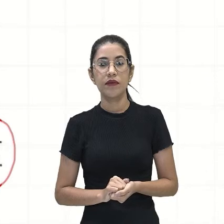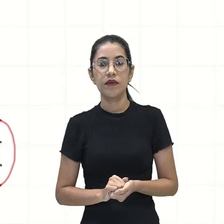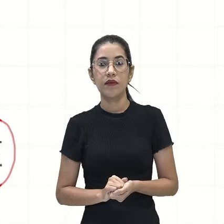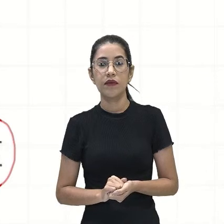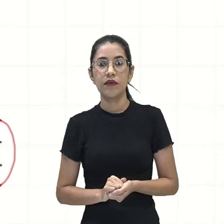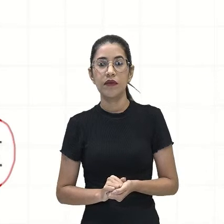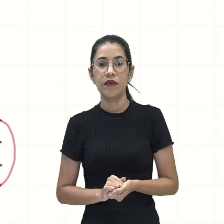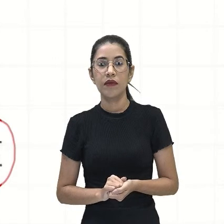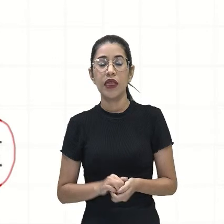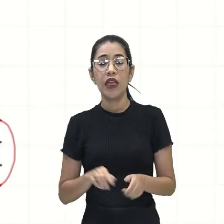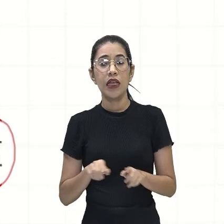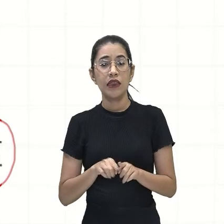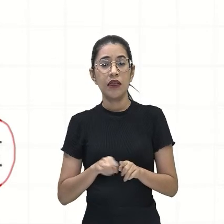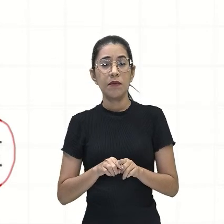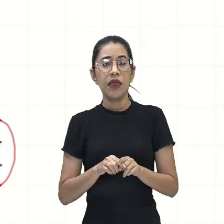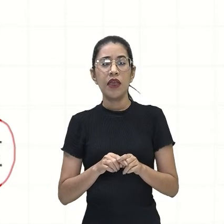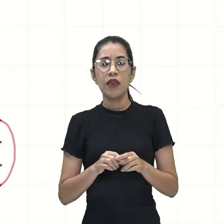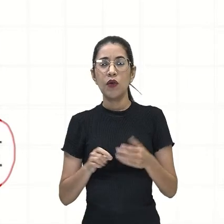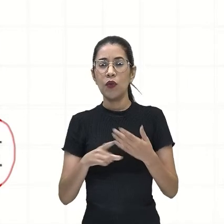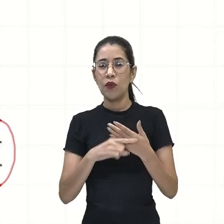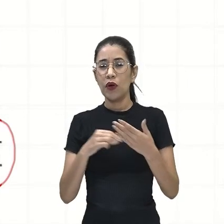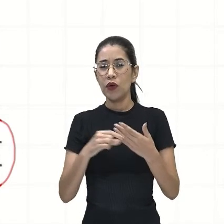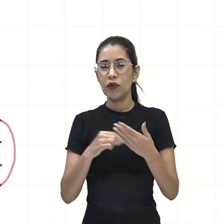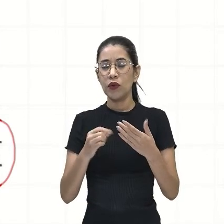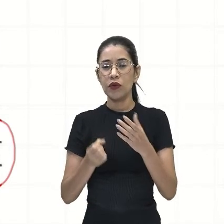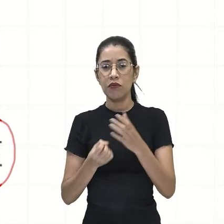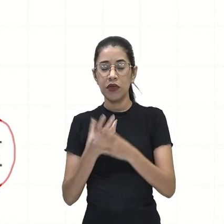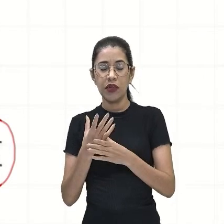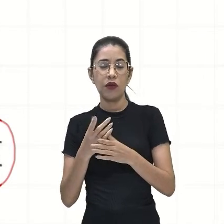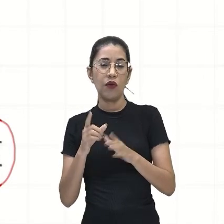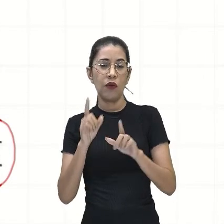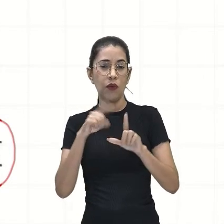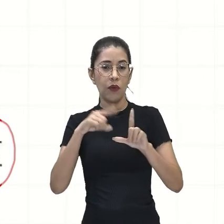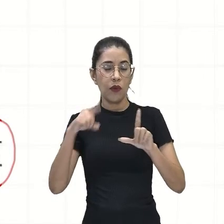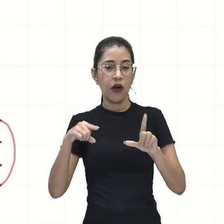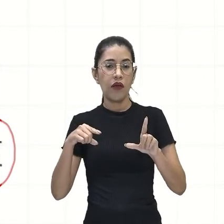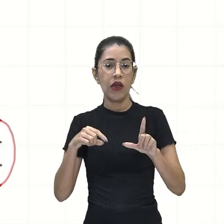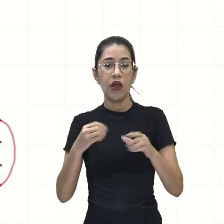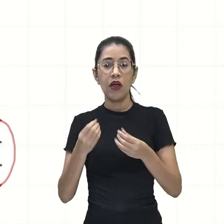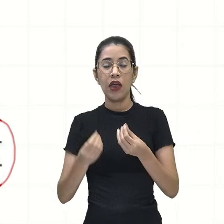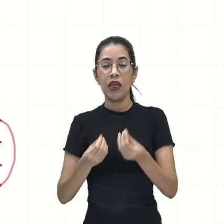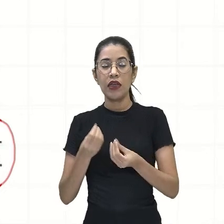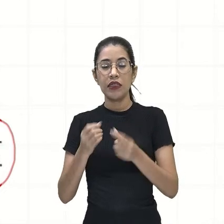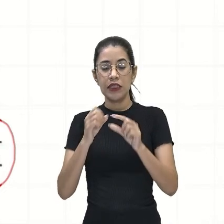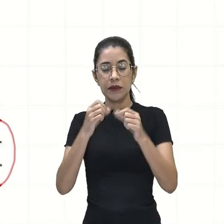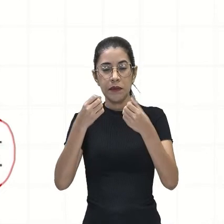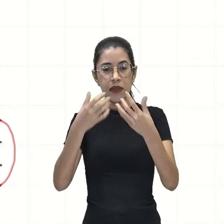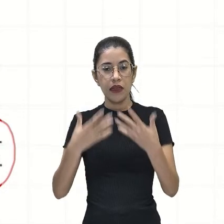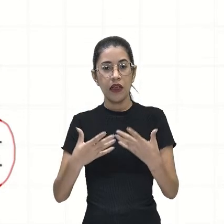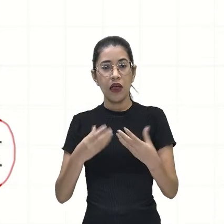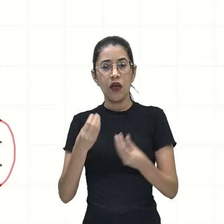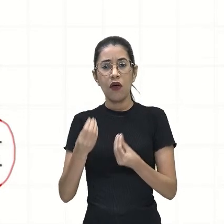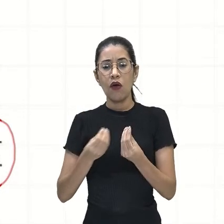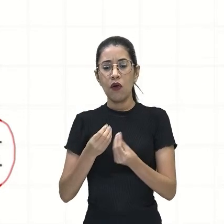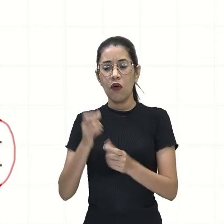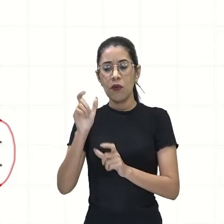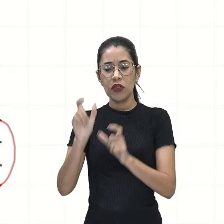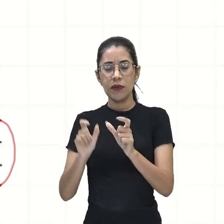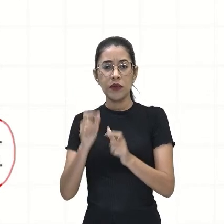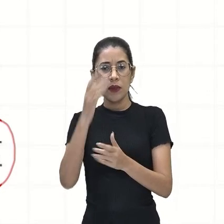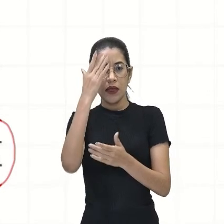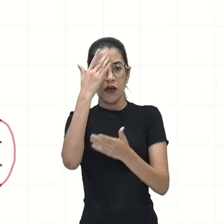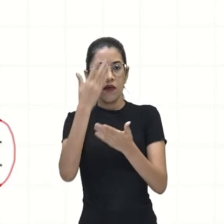bem lúcido para o autor, né, a seguinte informação: como foi afetada sua confiança